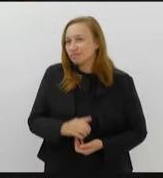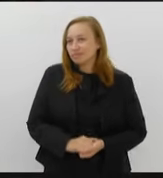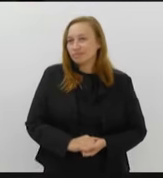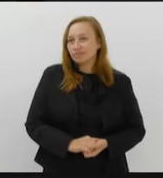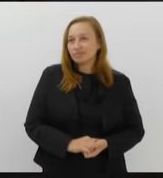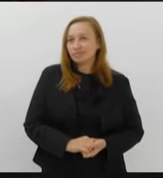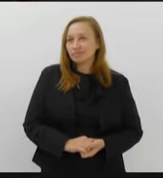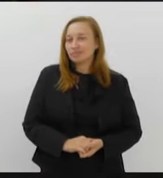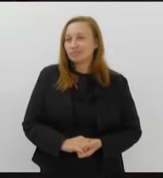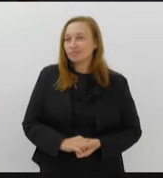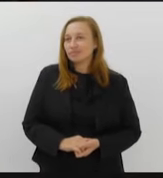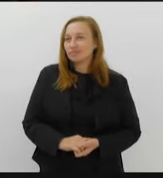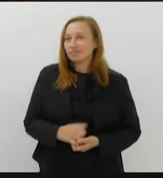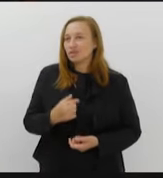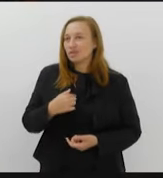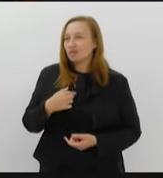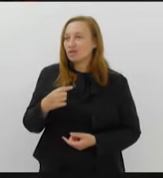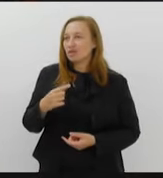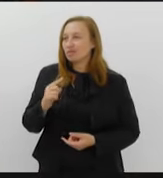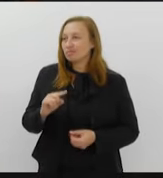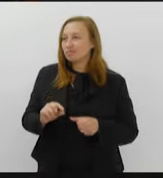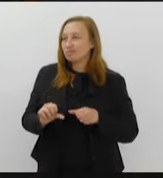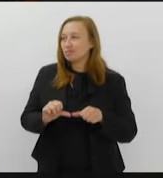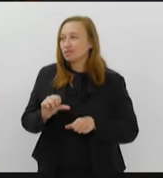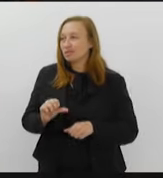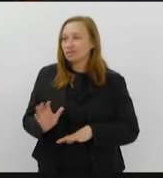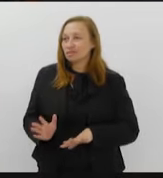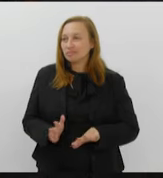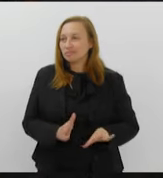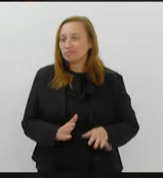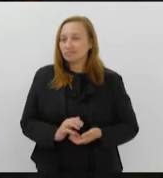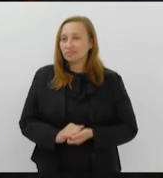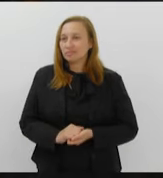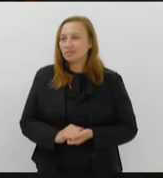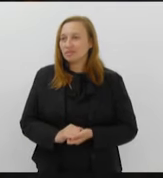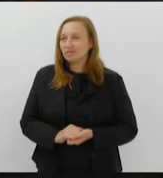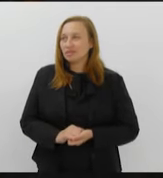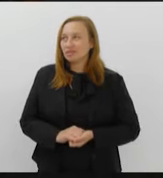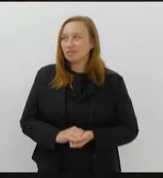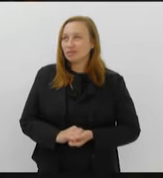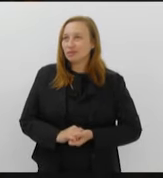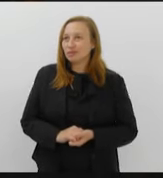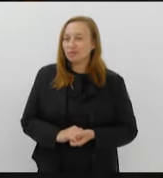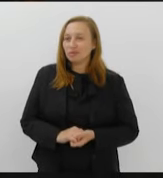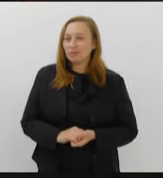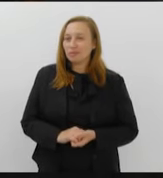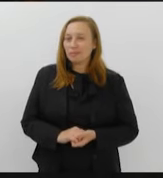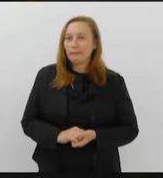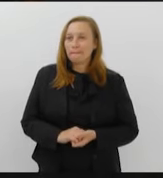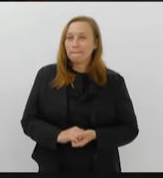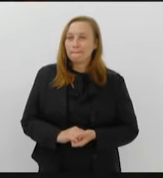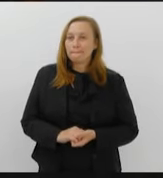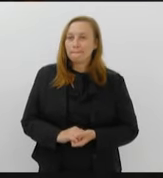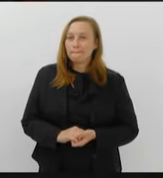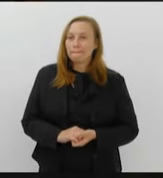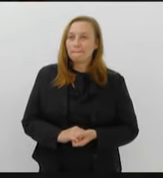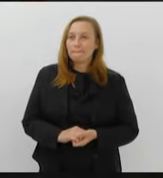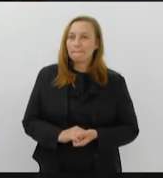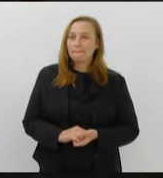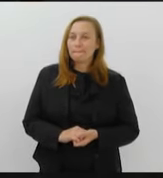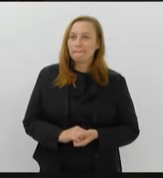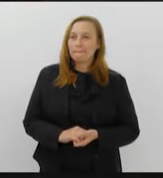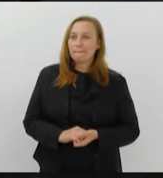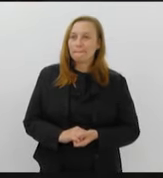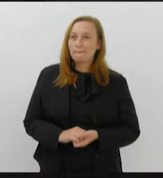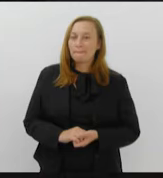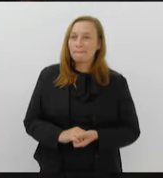É porque eu ia pular para aqui, para a Índia. Tem que chamar de novo. Não. Na hora que eu botei o dedo aqui, eu já ia chamar,